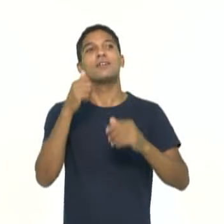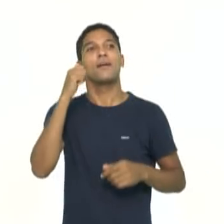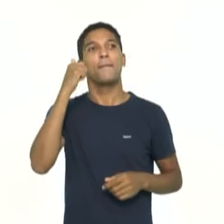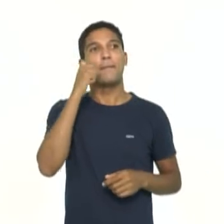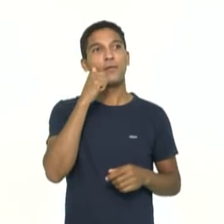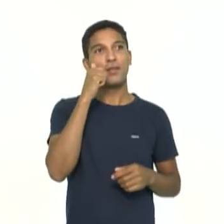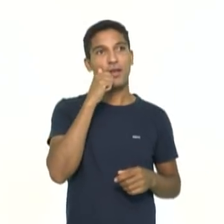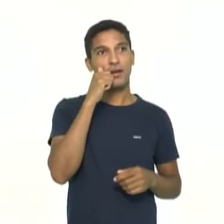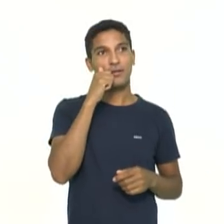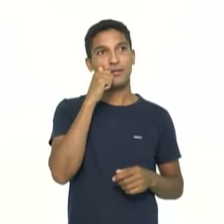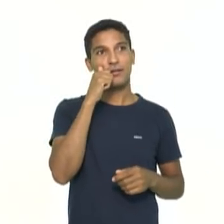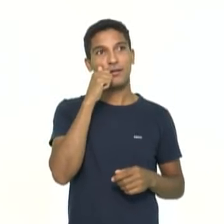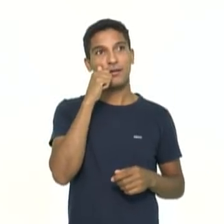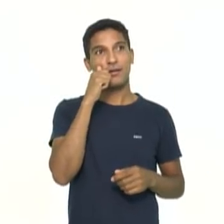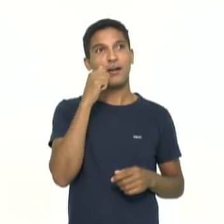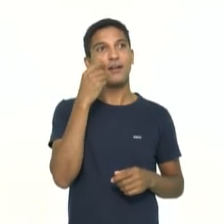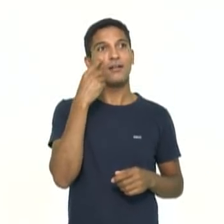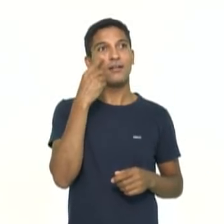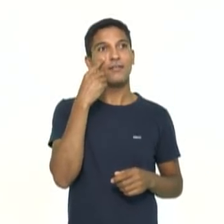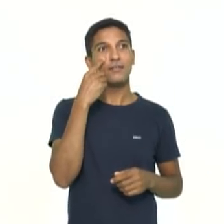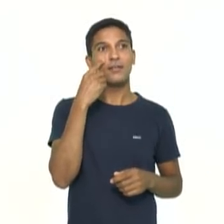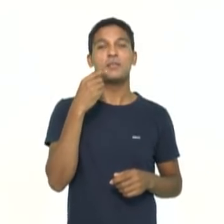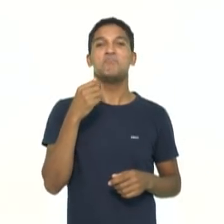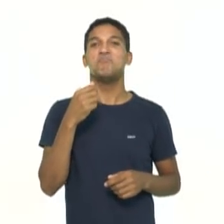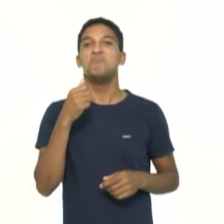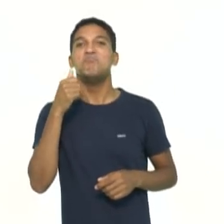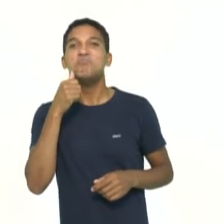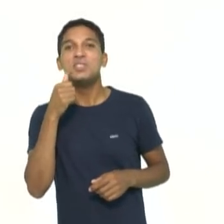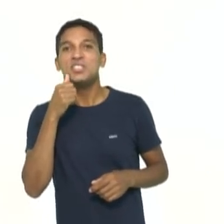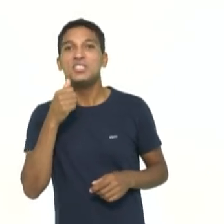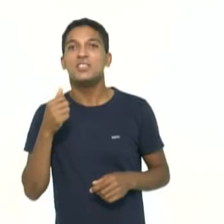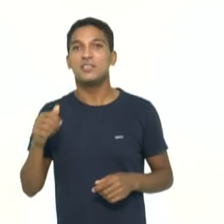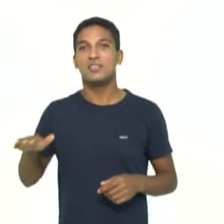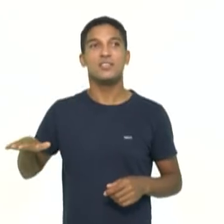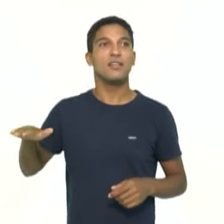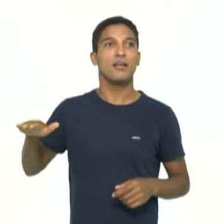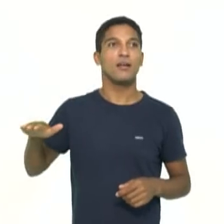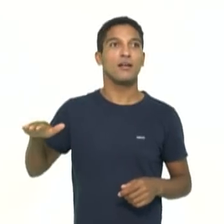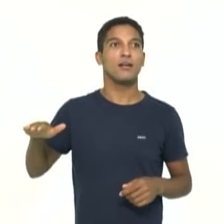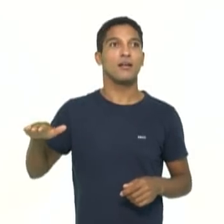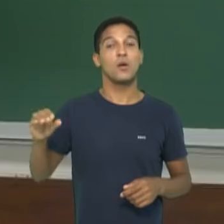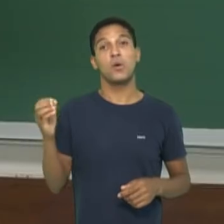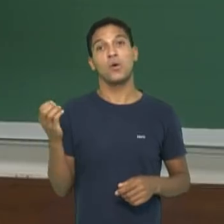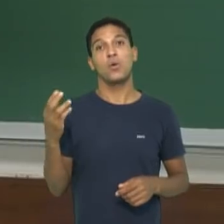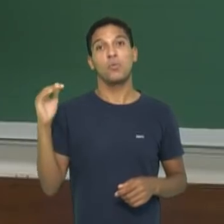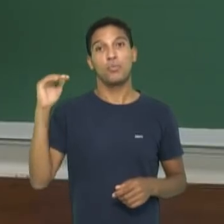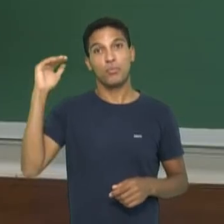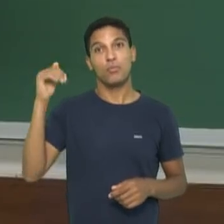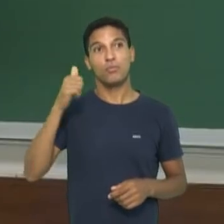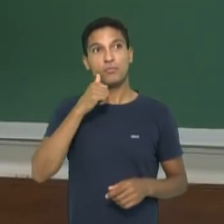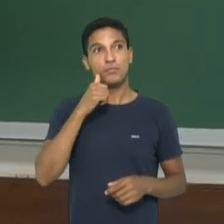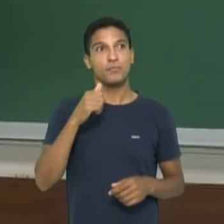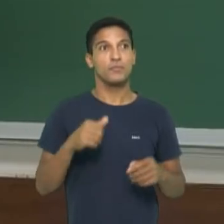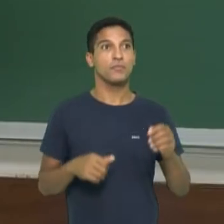um casaco de couro usado pelos tropeiros. E xepa, que era a comida.